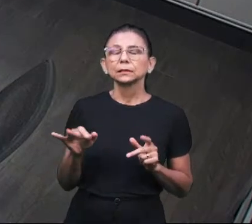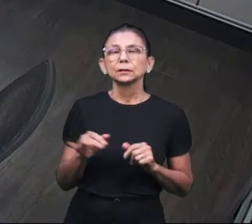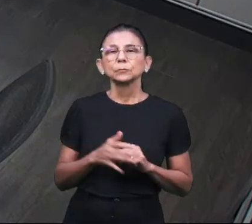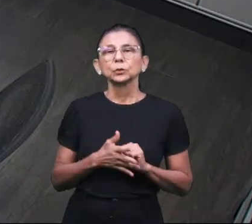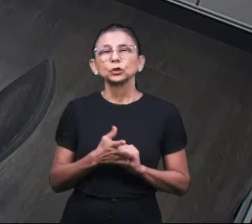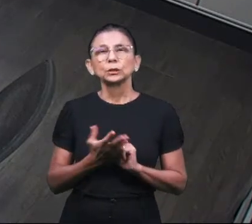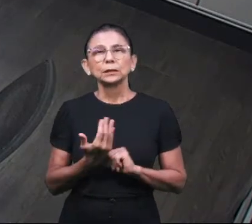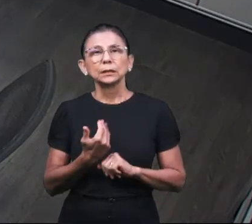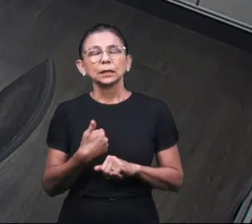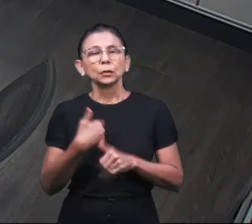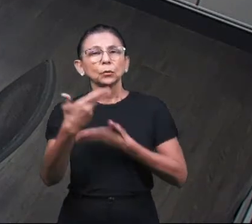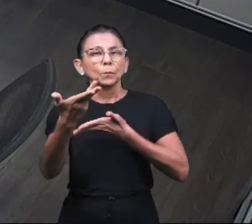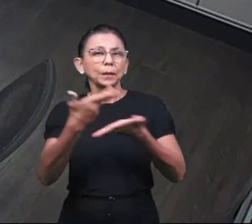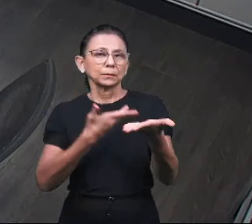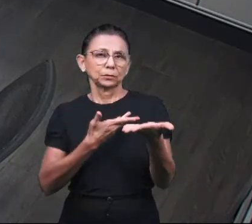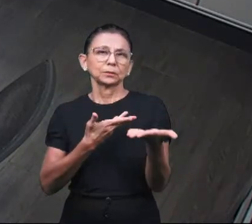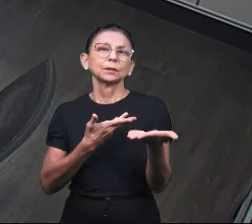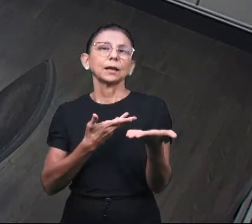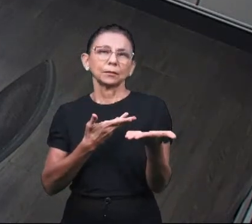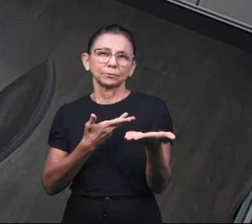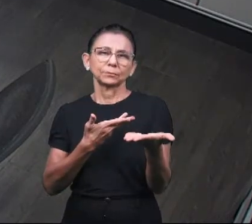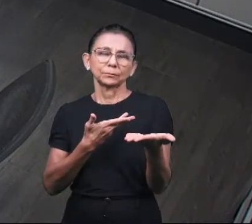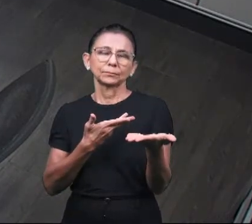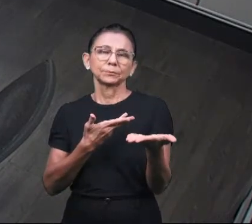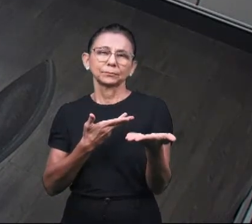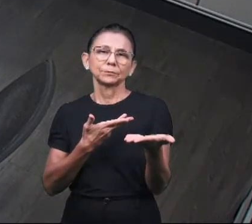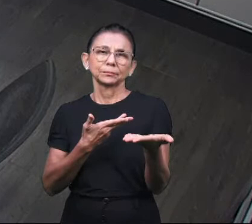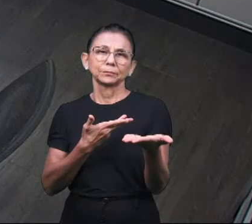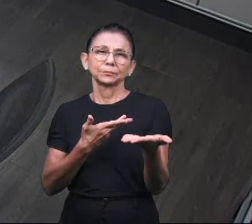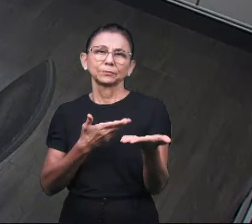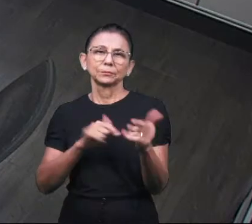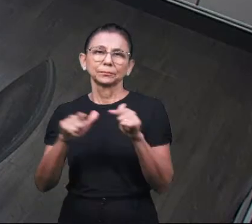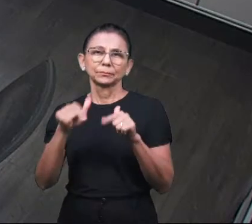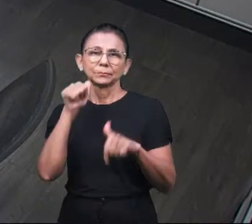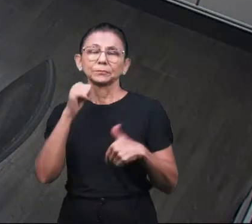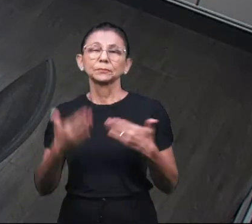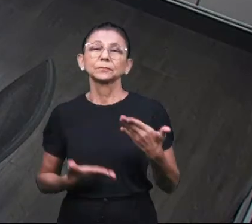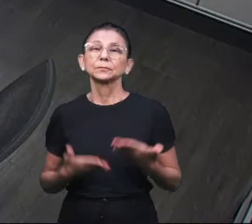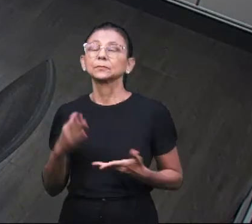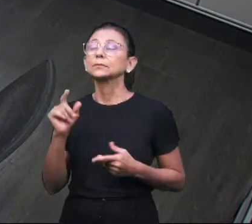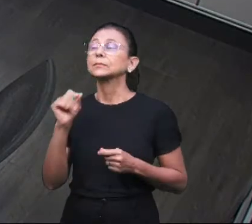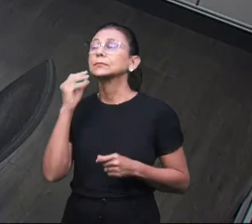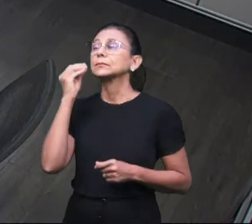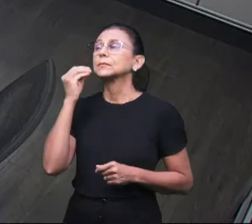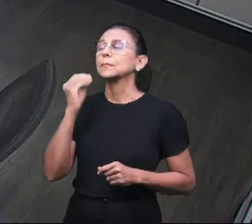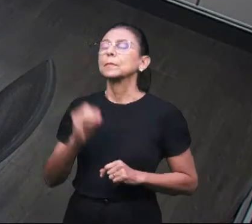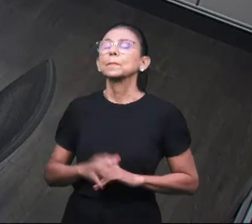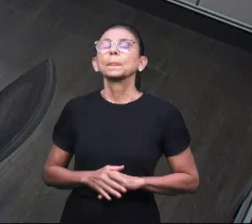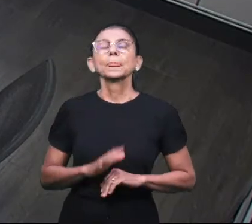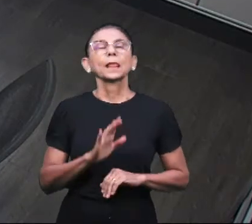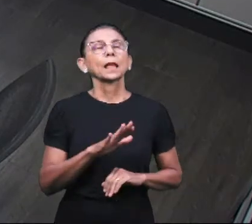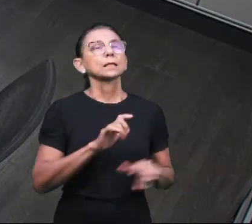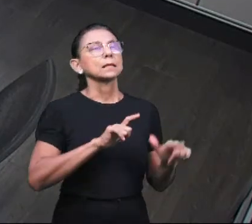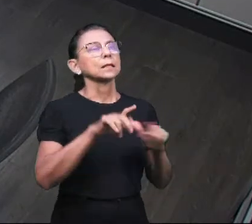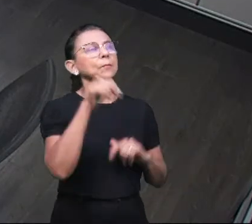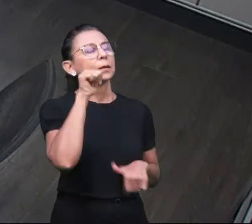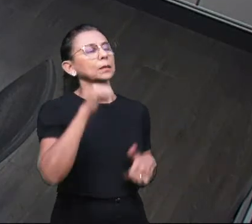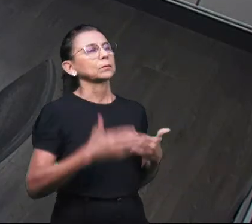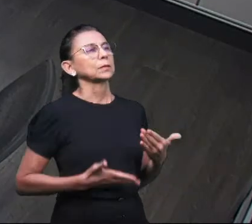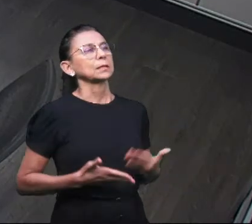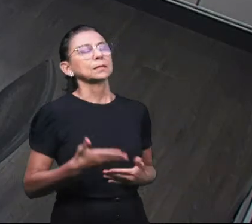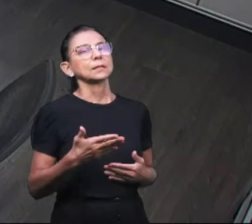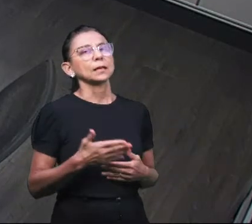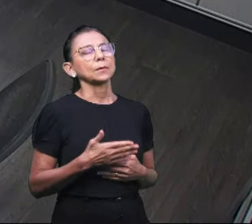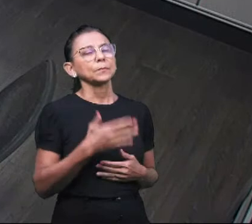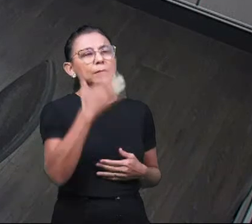transmitir, compartilhar com os irmãos sobre o trabalho de senhoras? Bem, falar do trabalho das senhoras é muito, muito fácil